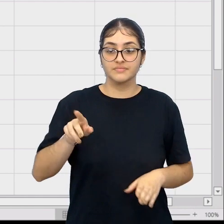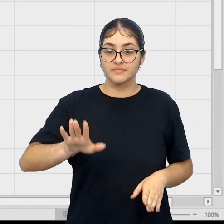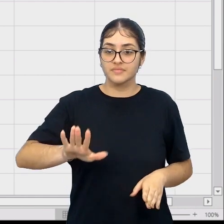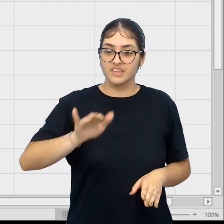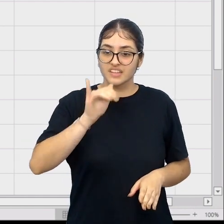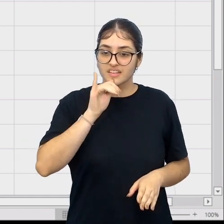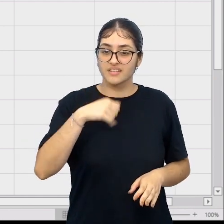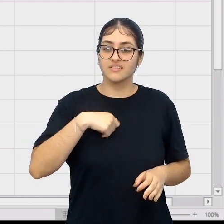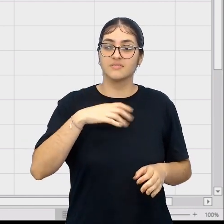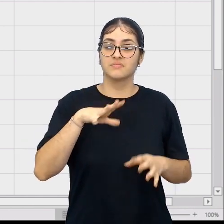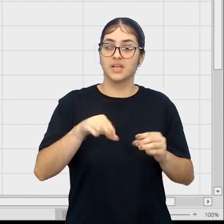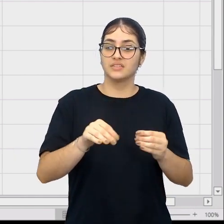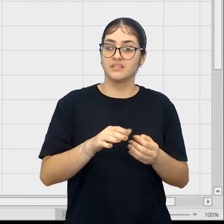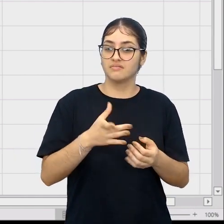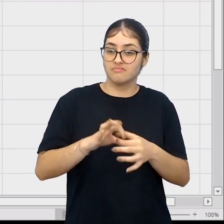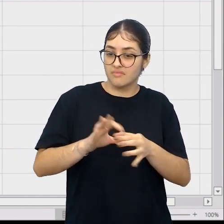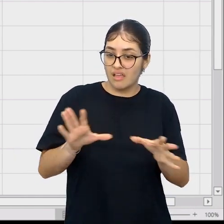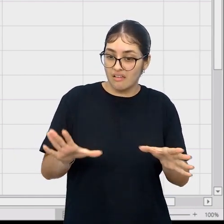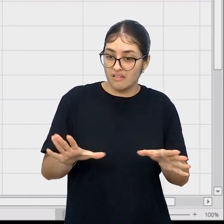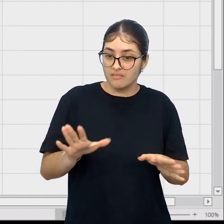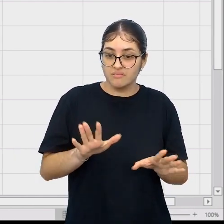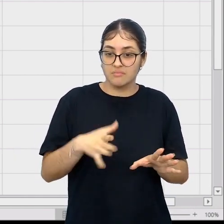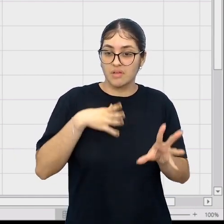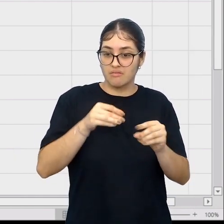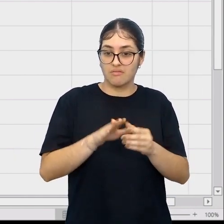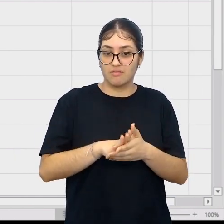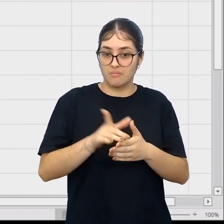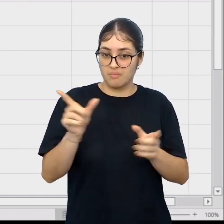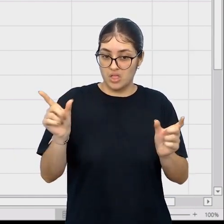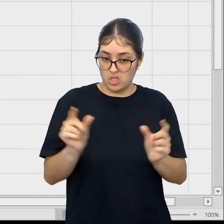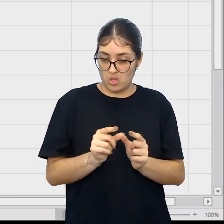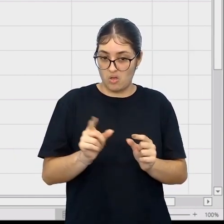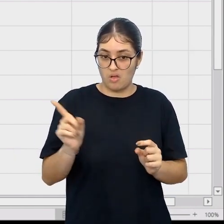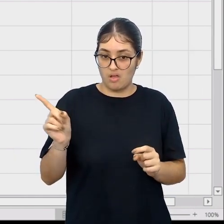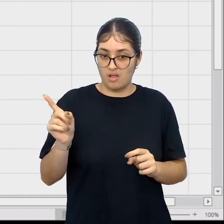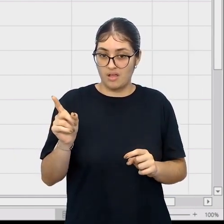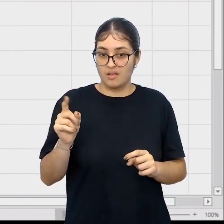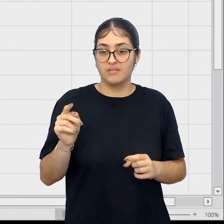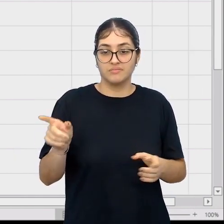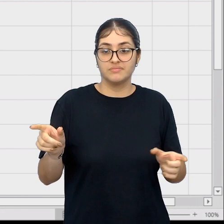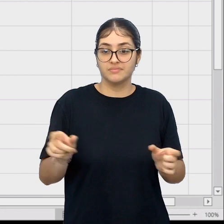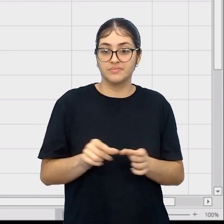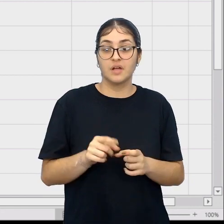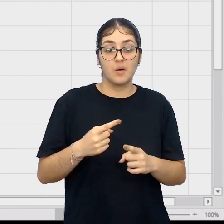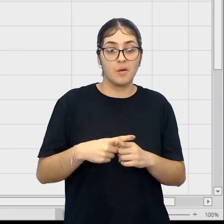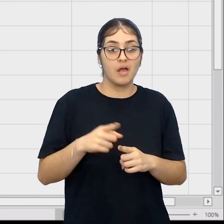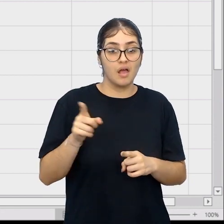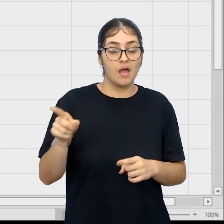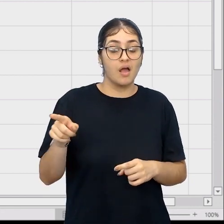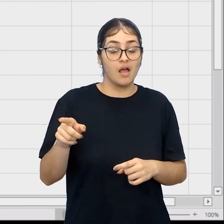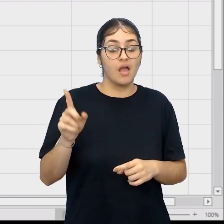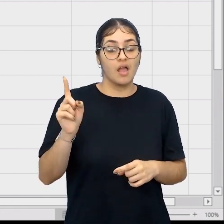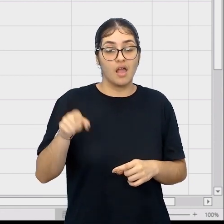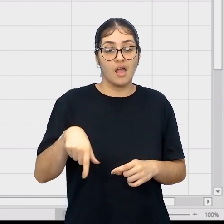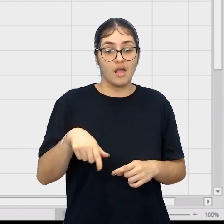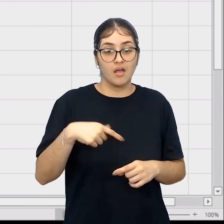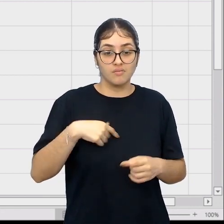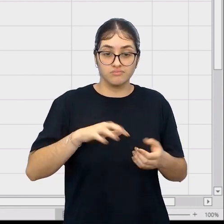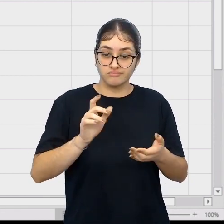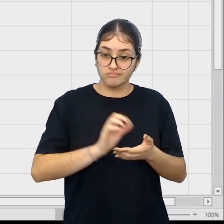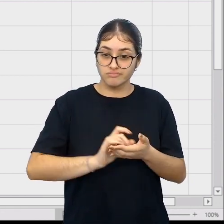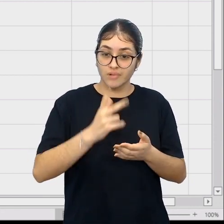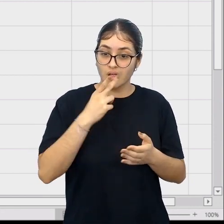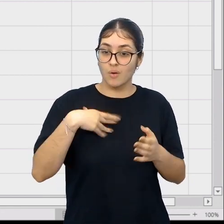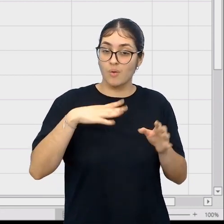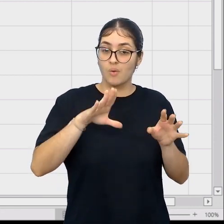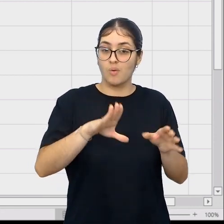tivesse deixado essa coluna menorzinha, ó, um pouquinho menor, ó, ela ia arredondar para Ela ia 6. omitir, Por sim. isso que provavelmente na hora que eu digitei lá, eu devo ter